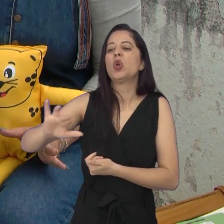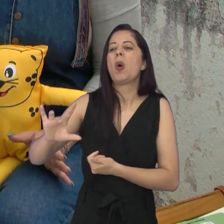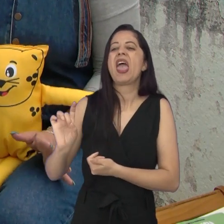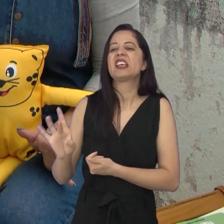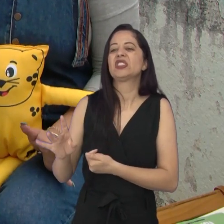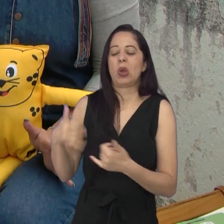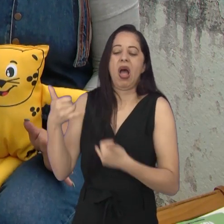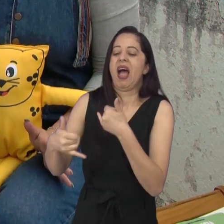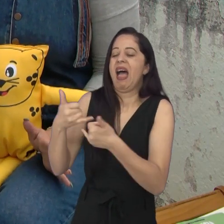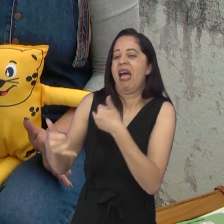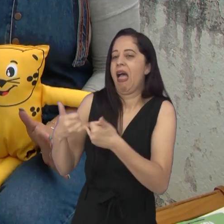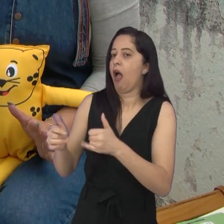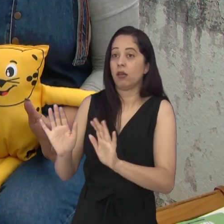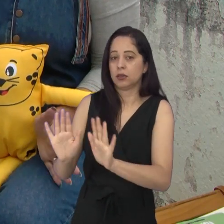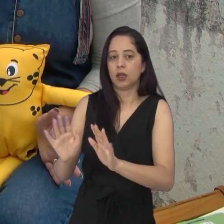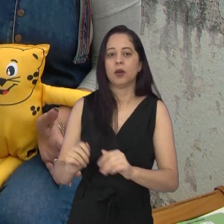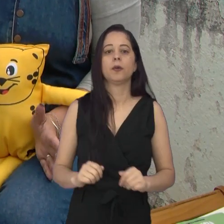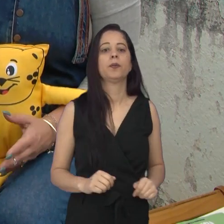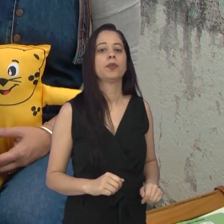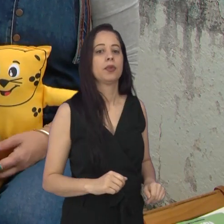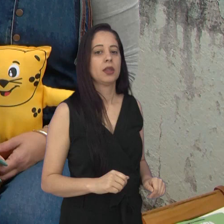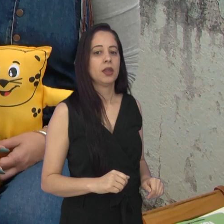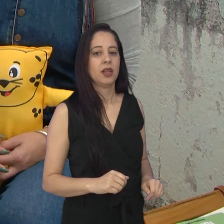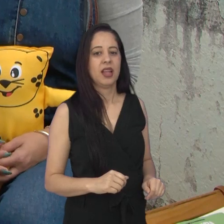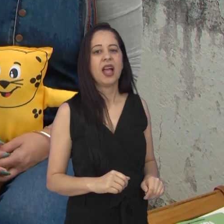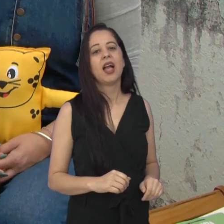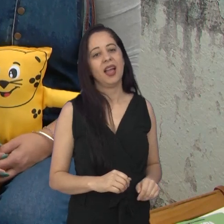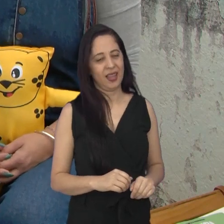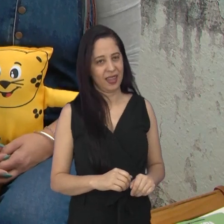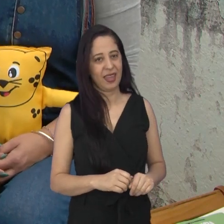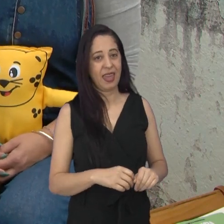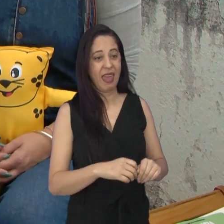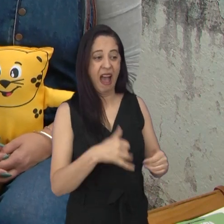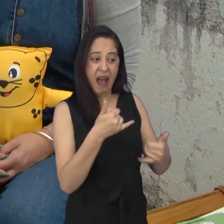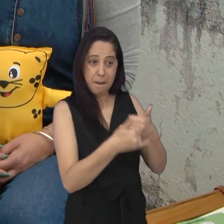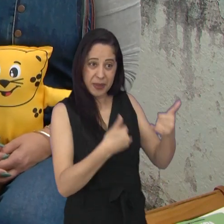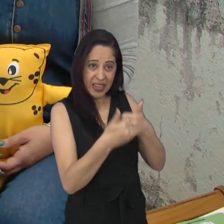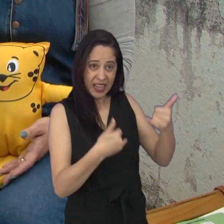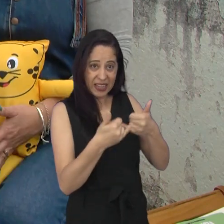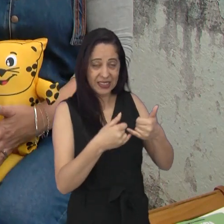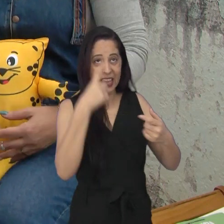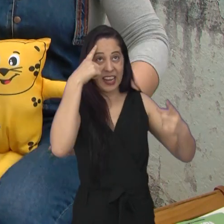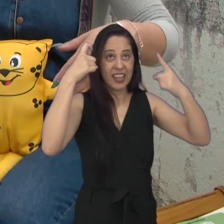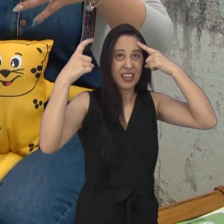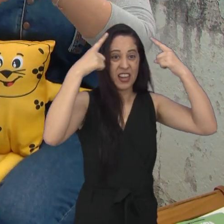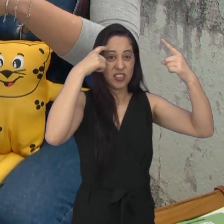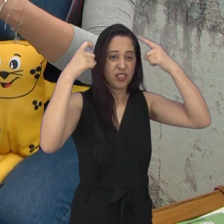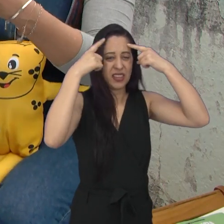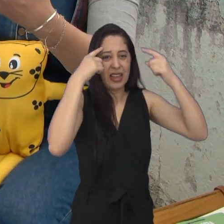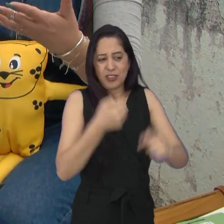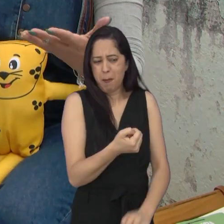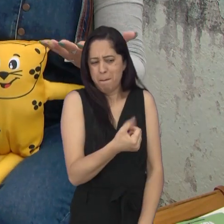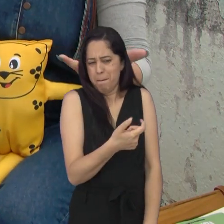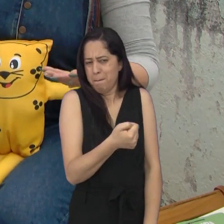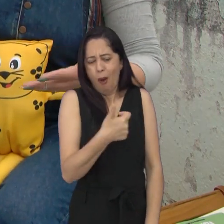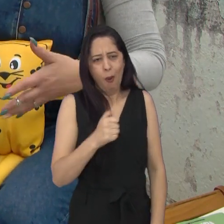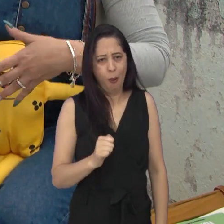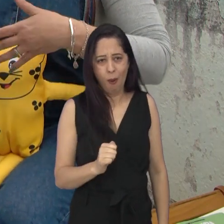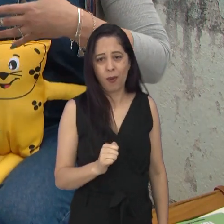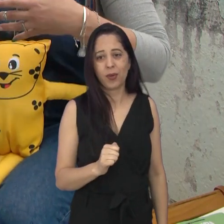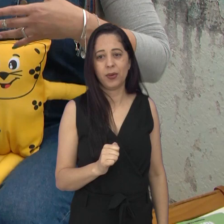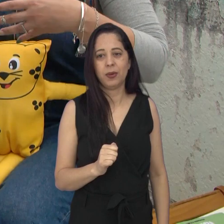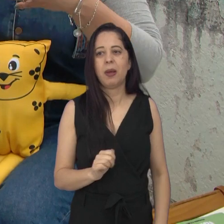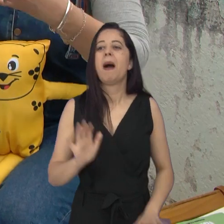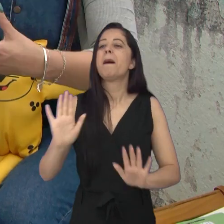e criatividade, né? Como as pessoas pensam. A diversão e a atividade é bem assim. Mas você transmite